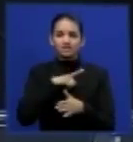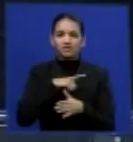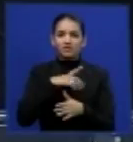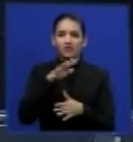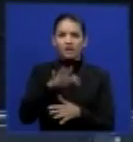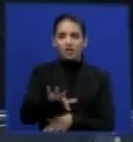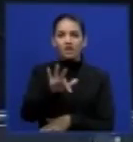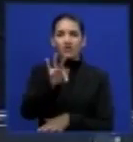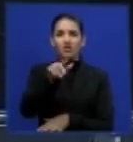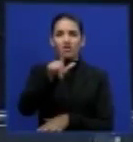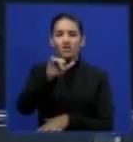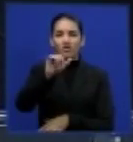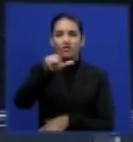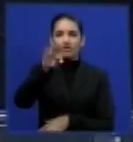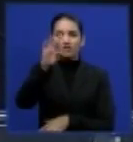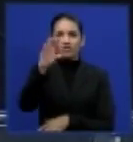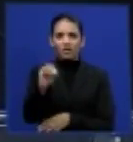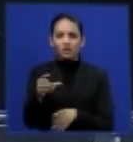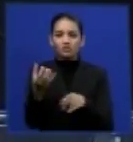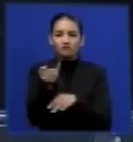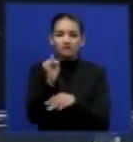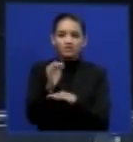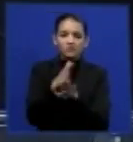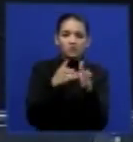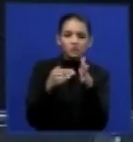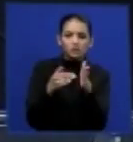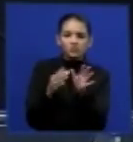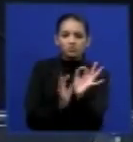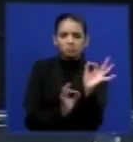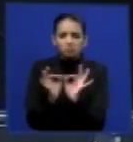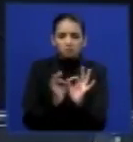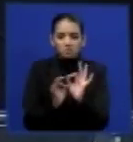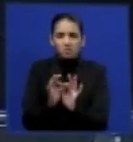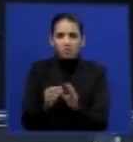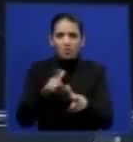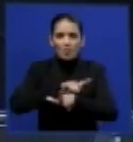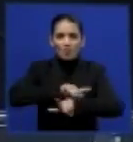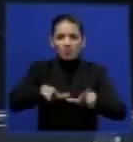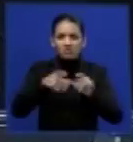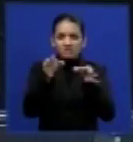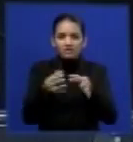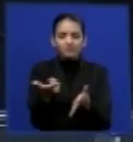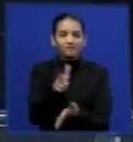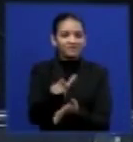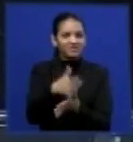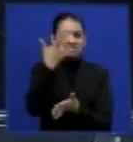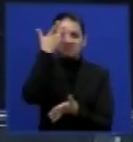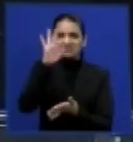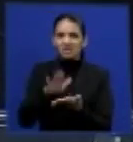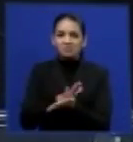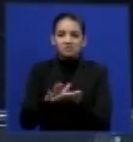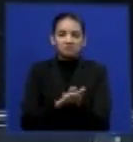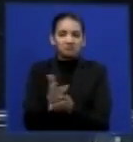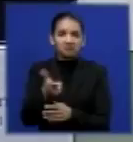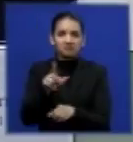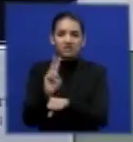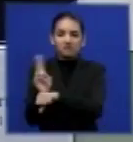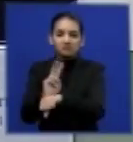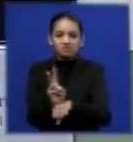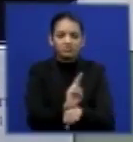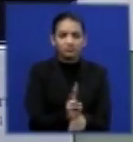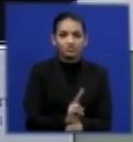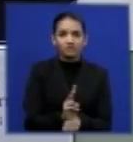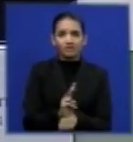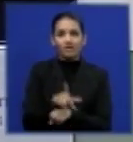controlados quem controla é o próprio empreendedor o interessado ah essa é uma das maiores destinações e uma das